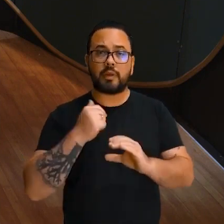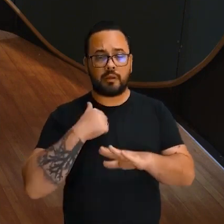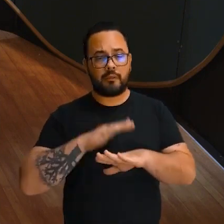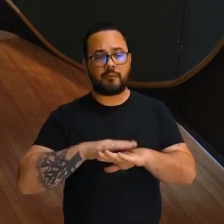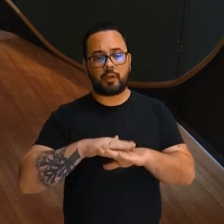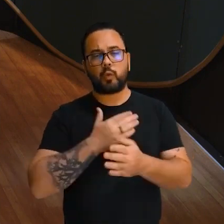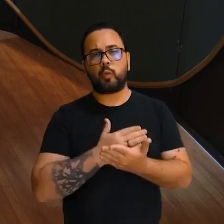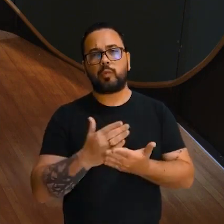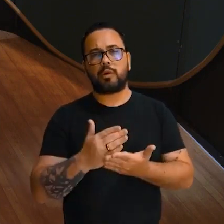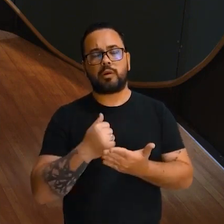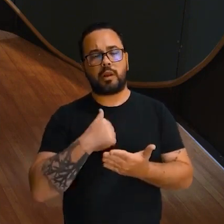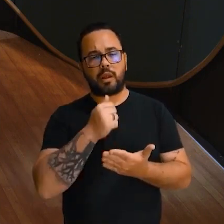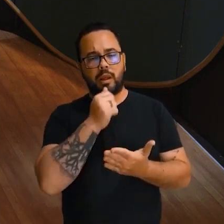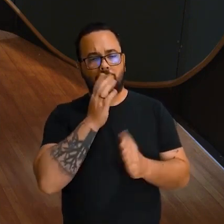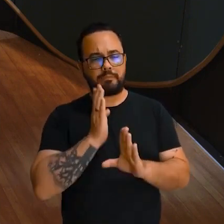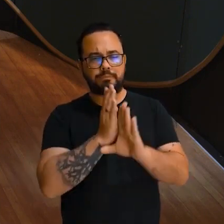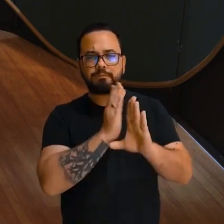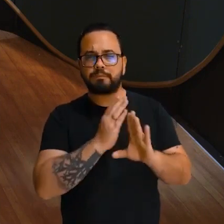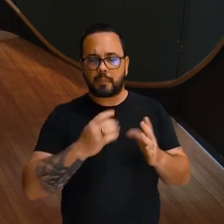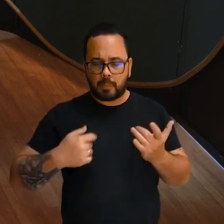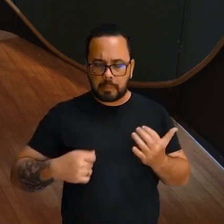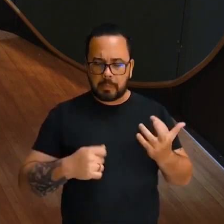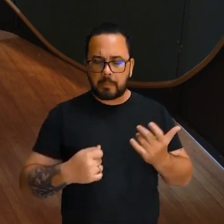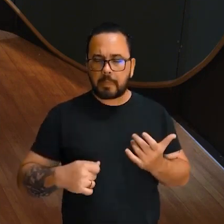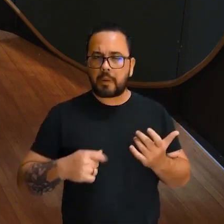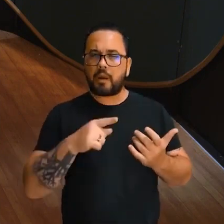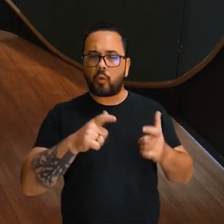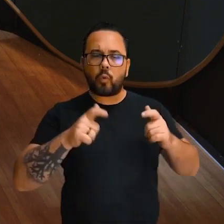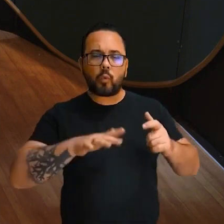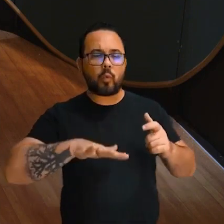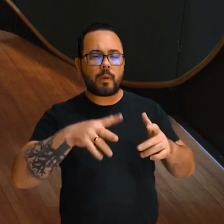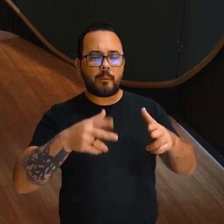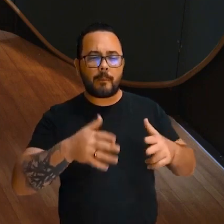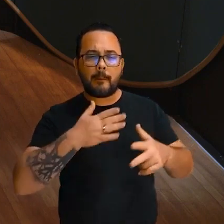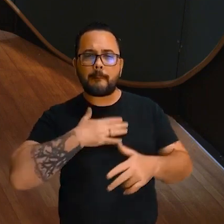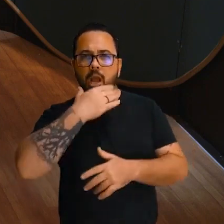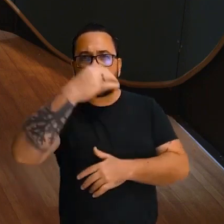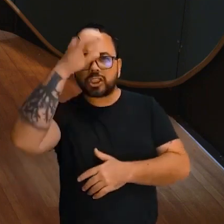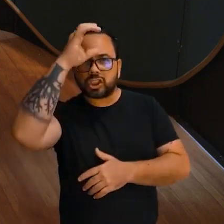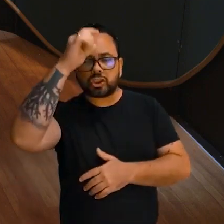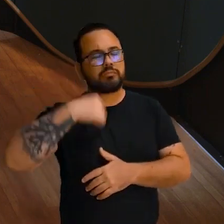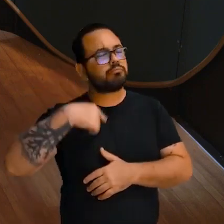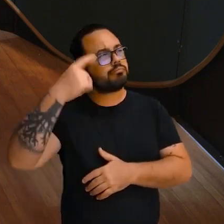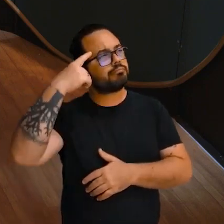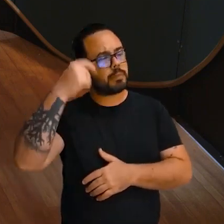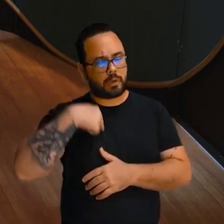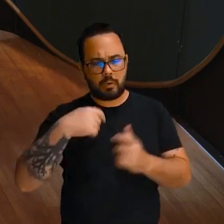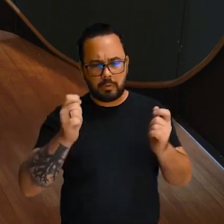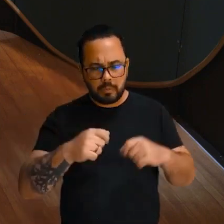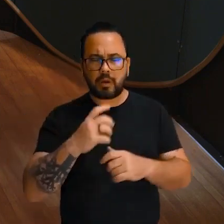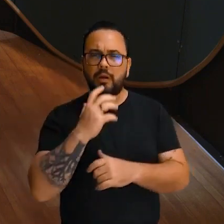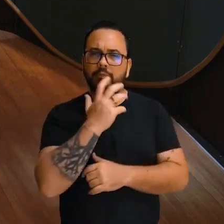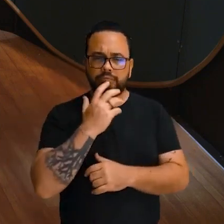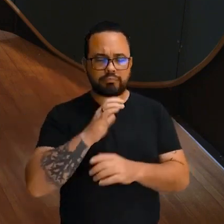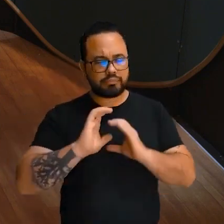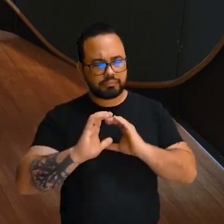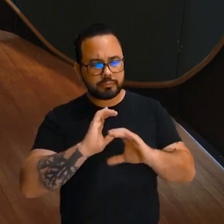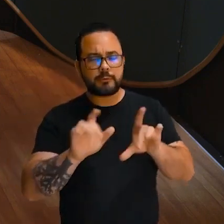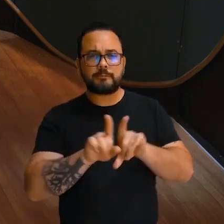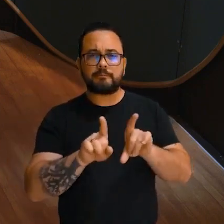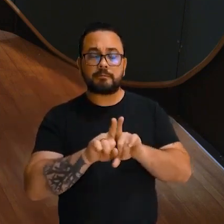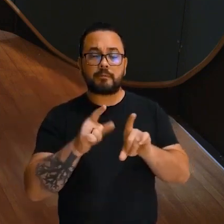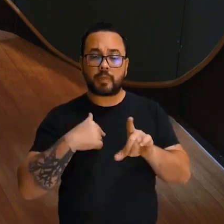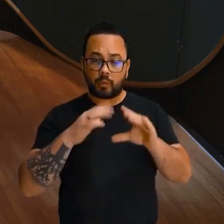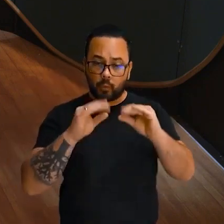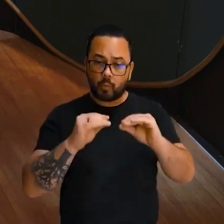Quando eu não descobri a guitarra ali, aquele ambiente ali do meu tio, sabe? Cara, eu posso cantar, sabe? Não que eu mudei a chave. Eu continuava cantando à